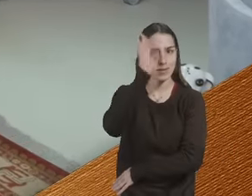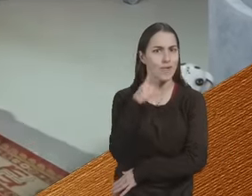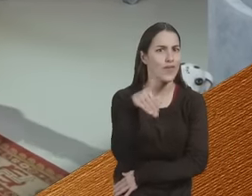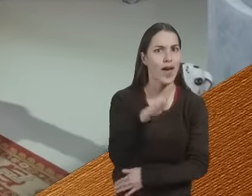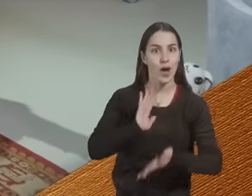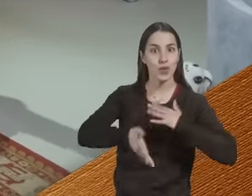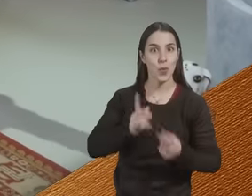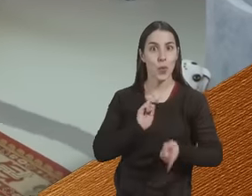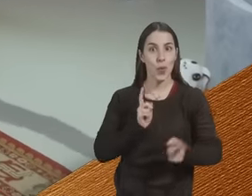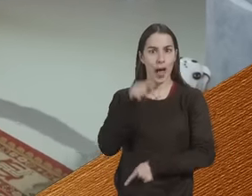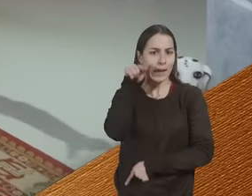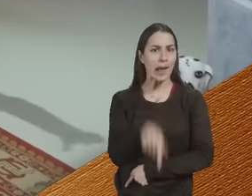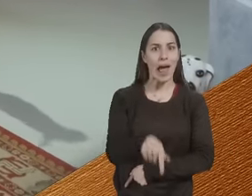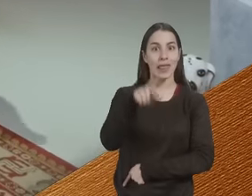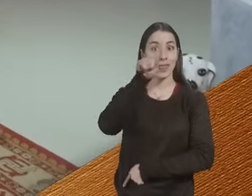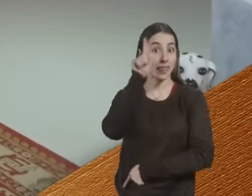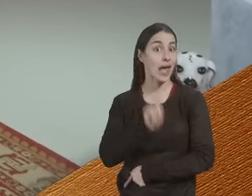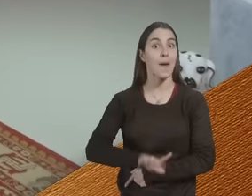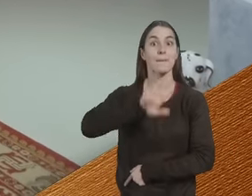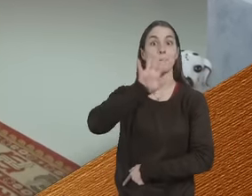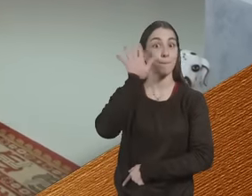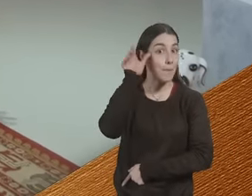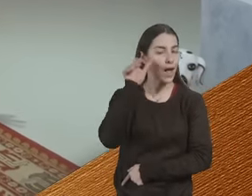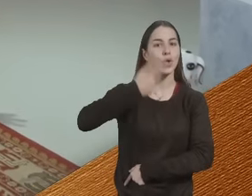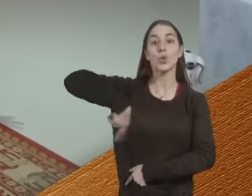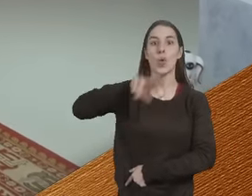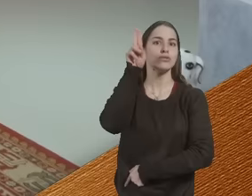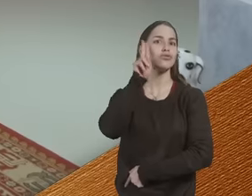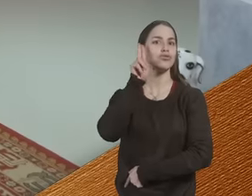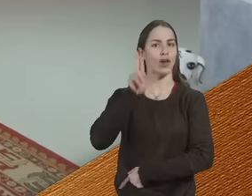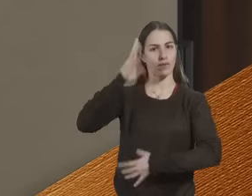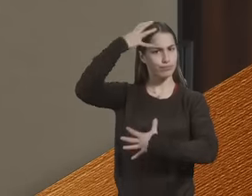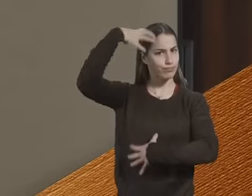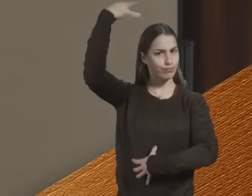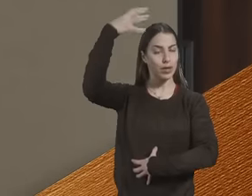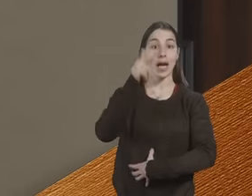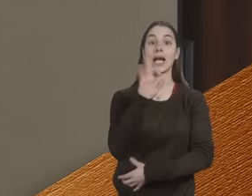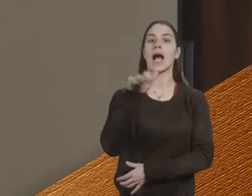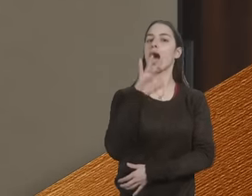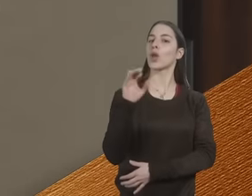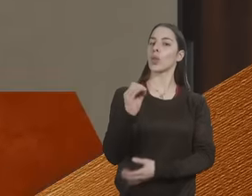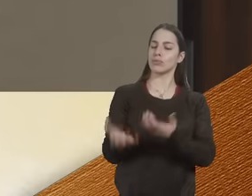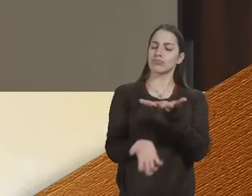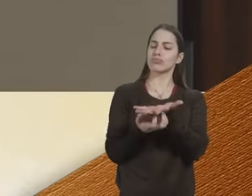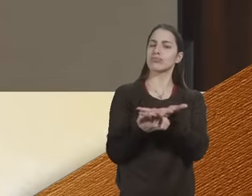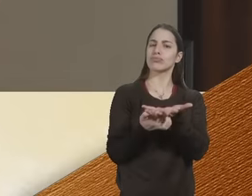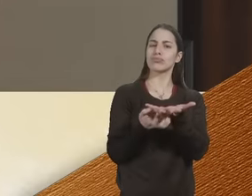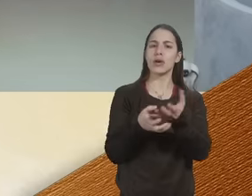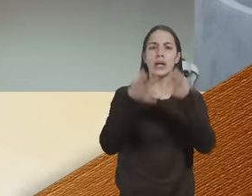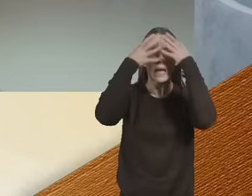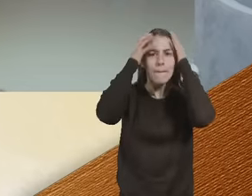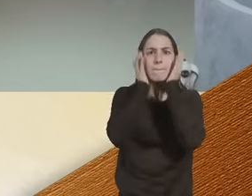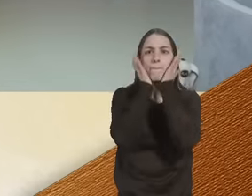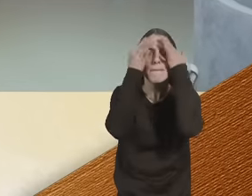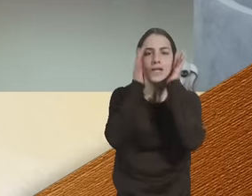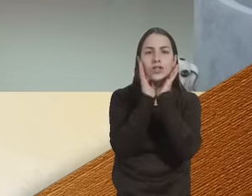acontecer? Neste Dia do Animal, vamos ter o nosso chefe Ricardo Leite a ensinar a cozinhar uma cabeça de leitão. Ai,